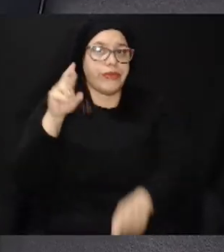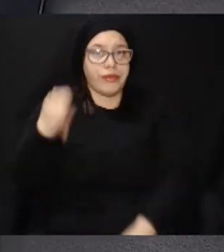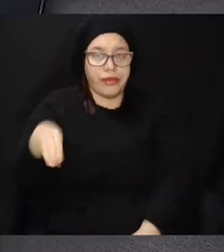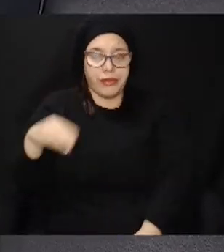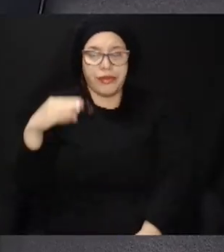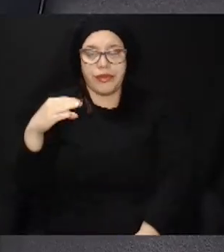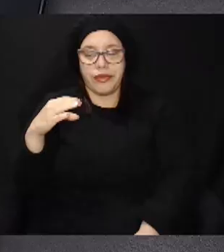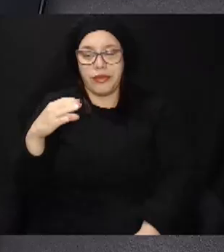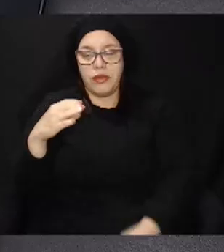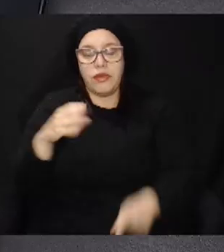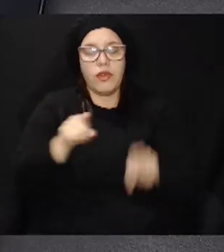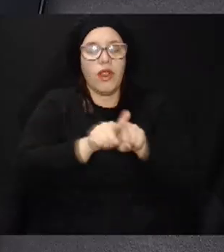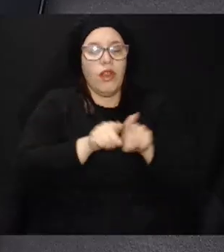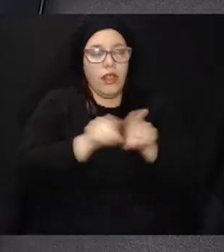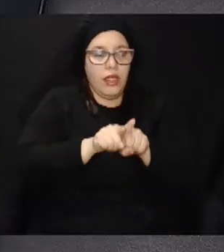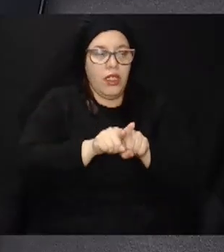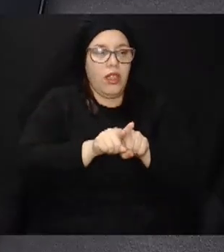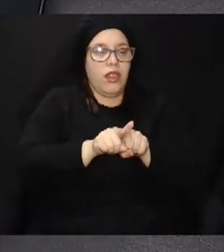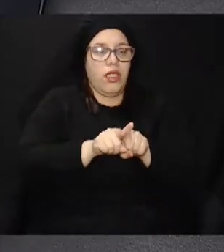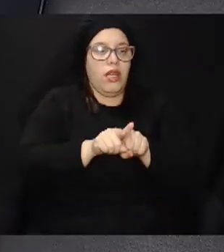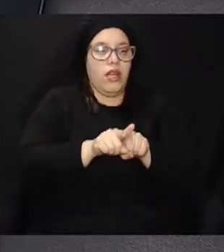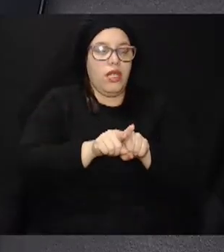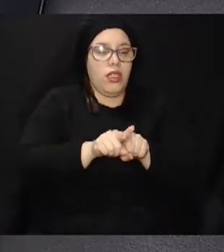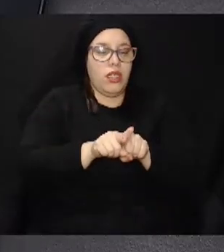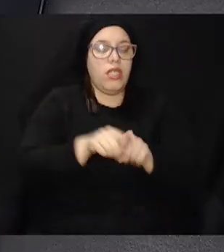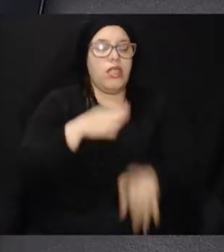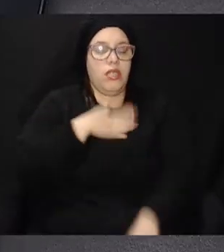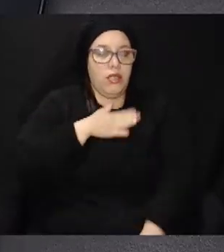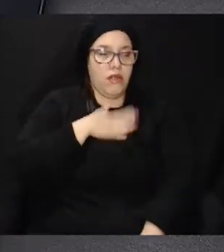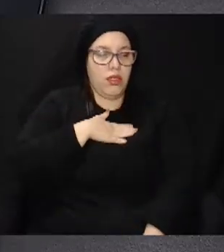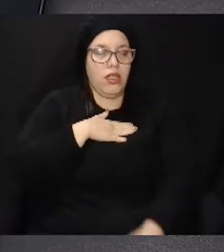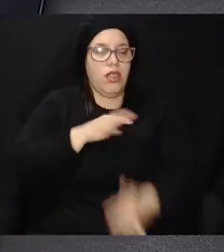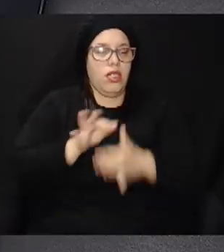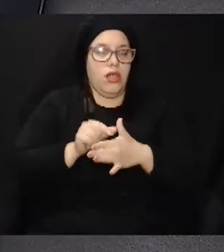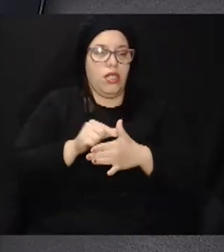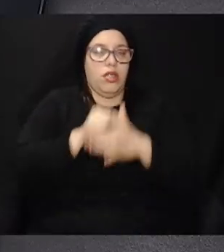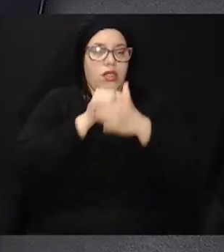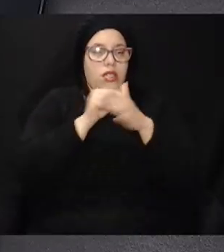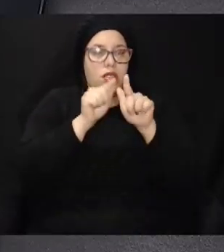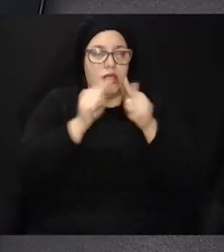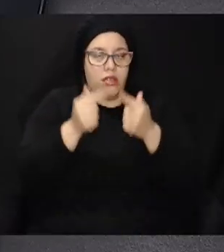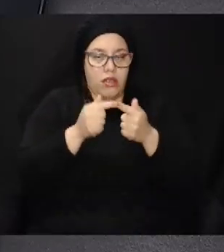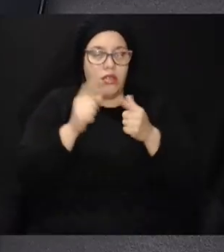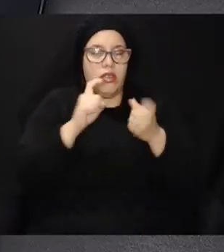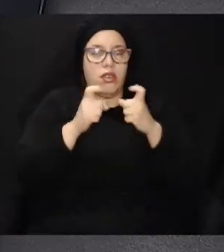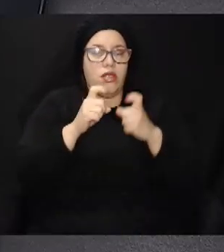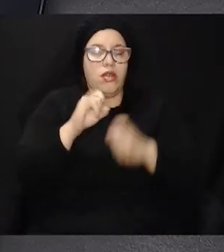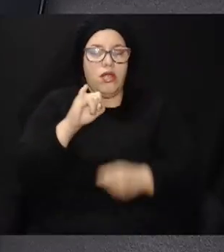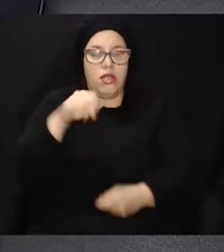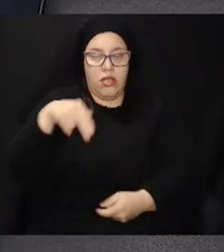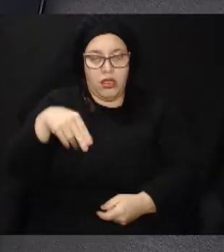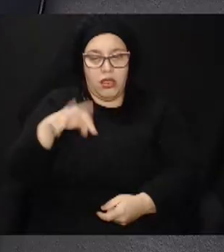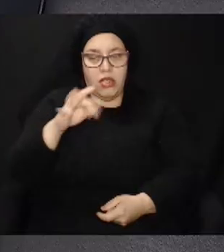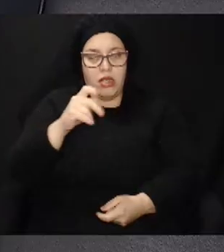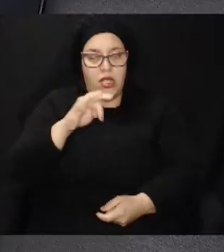Também capitaneado por mim, organizamos uma grande reunião em Indaiatuba, levamos